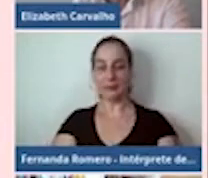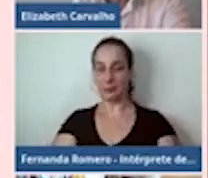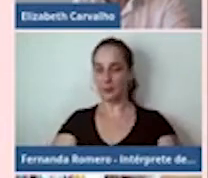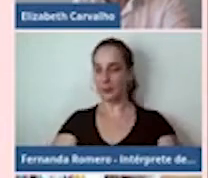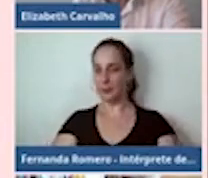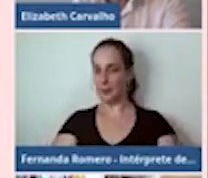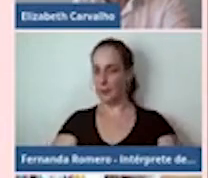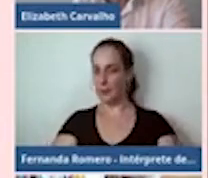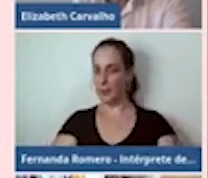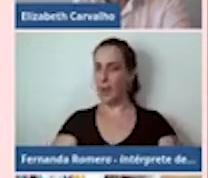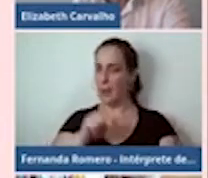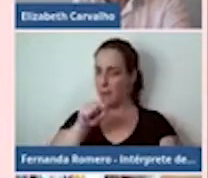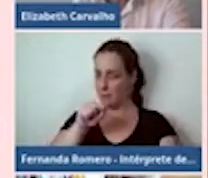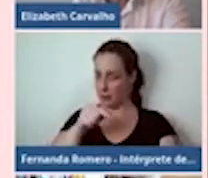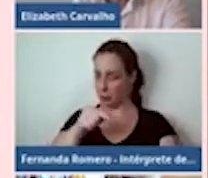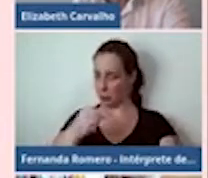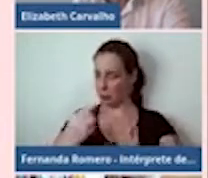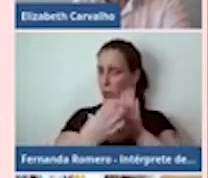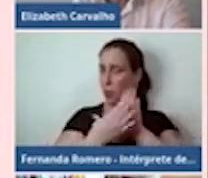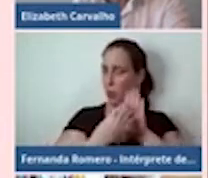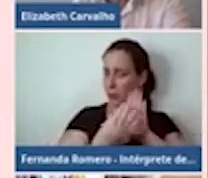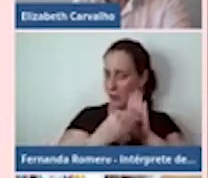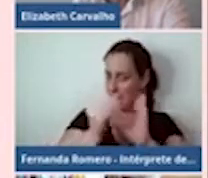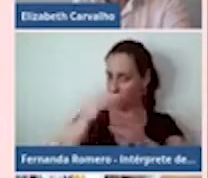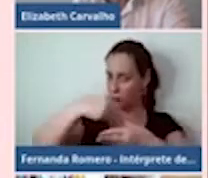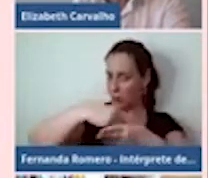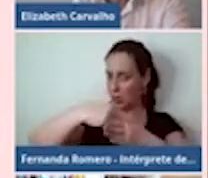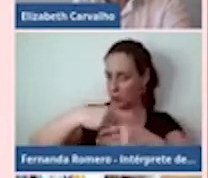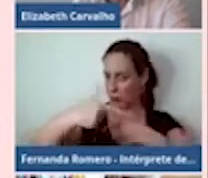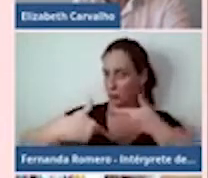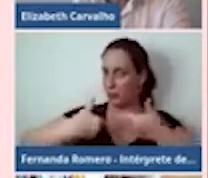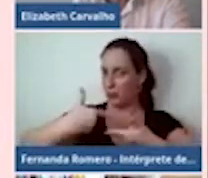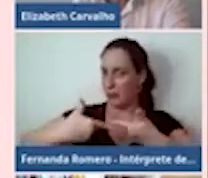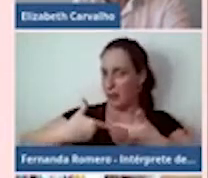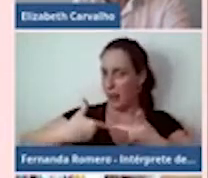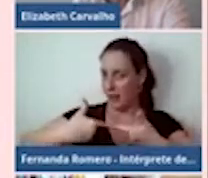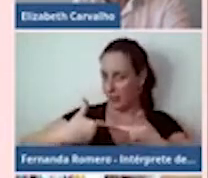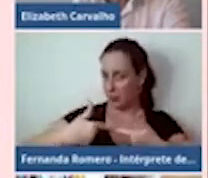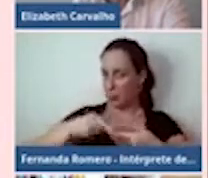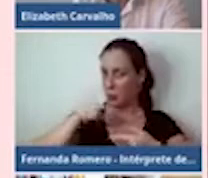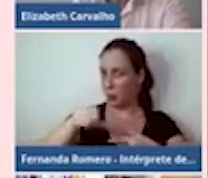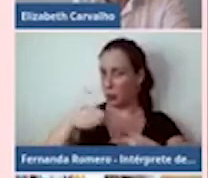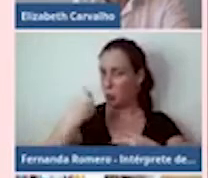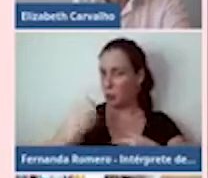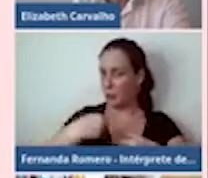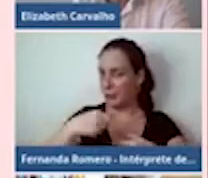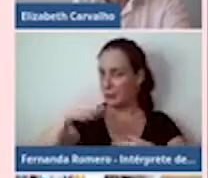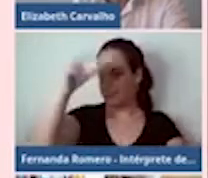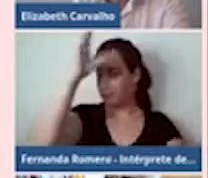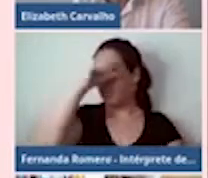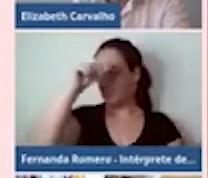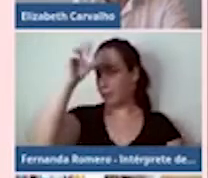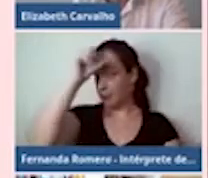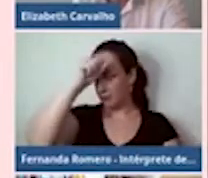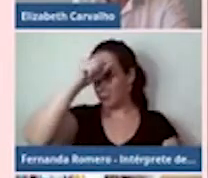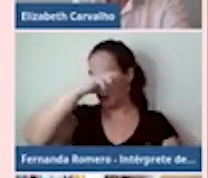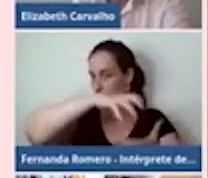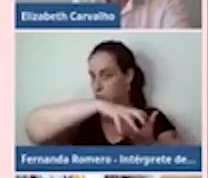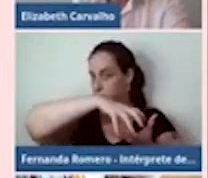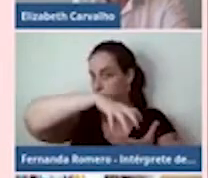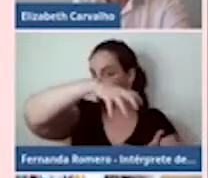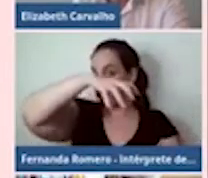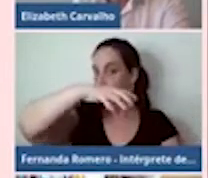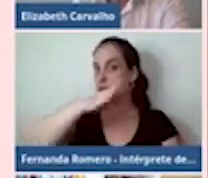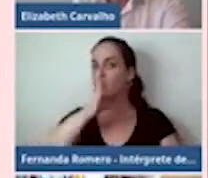você se destacar no seu trabalho, né, você tem que ter muito aprendizado acumulado, conhecimento